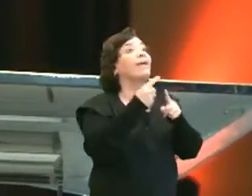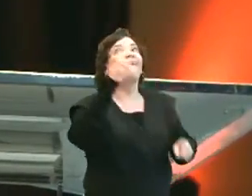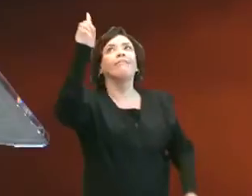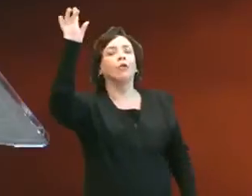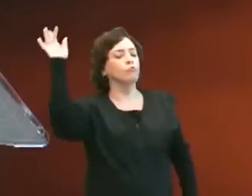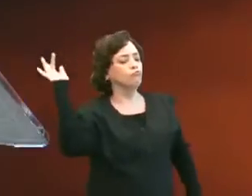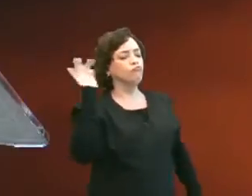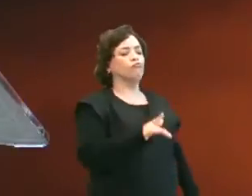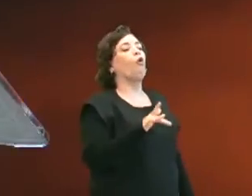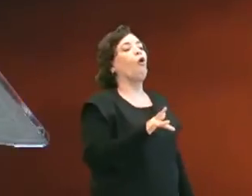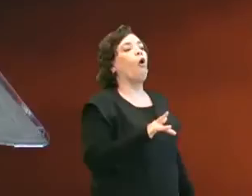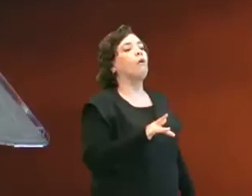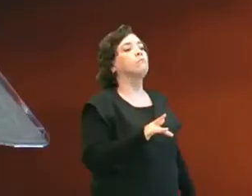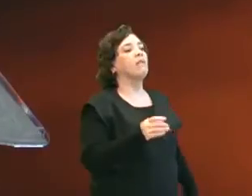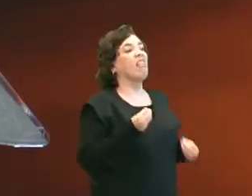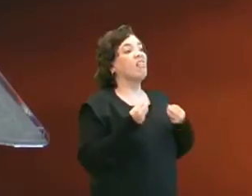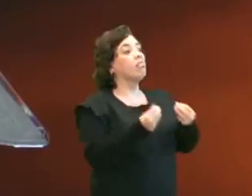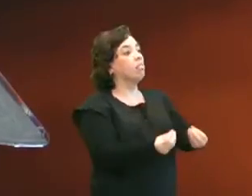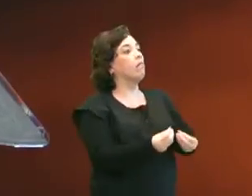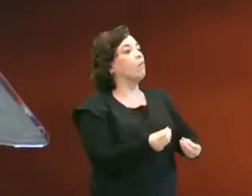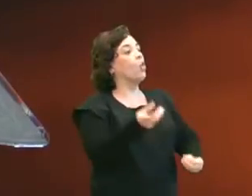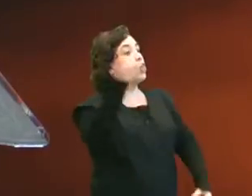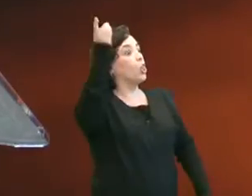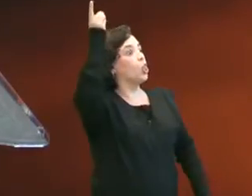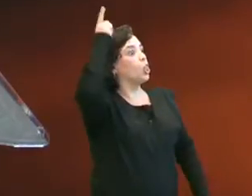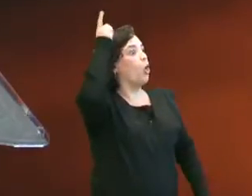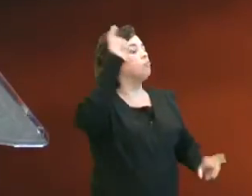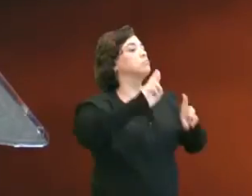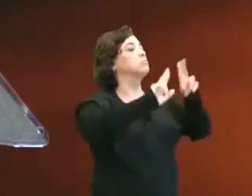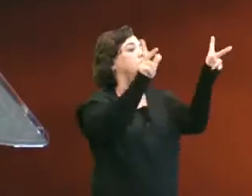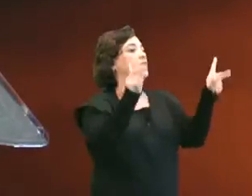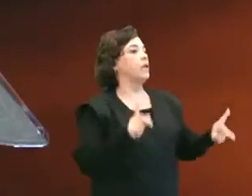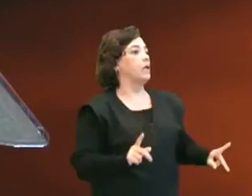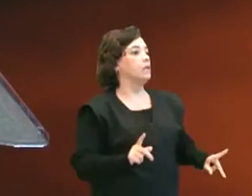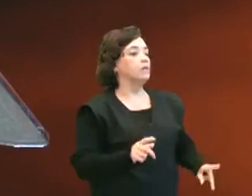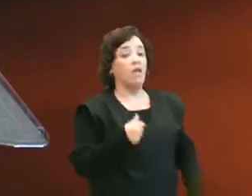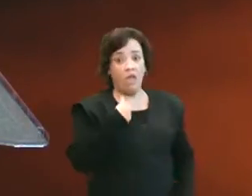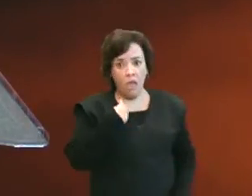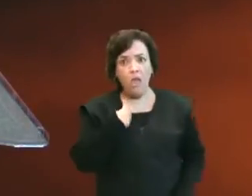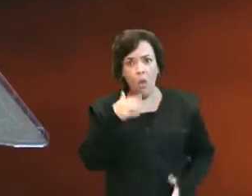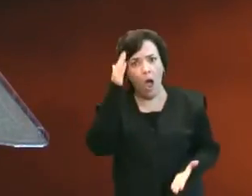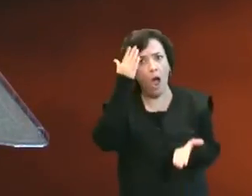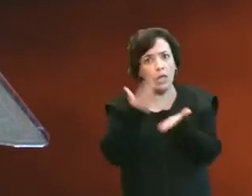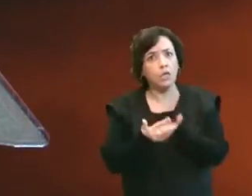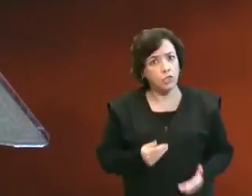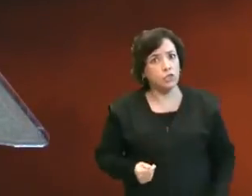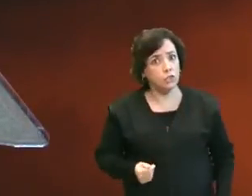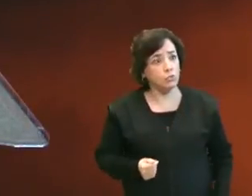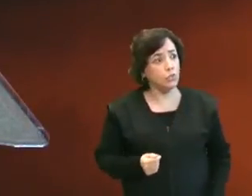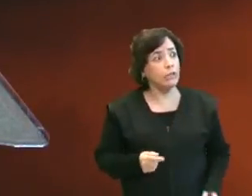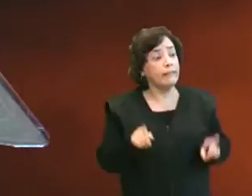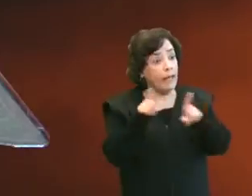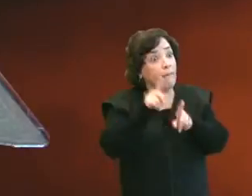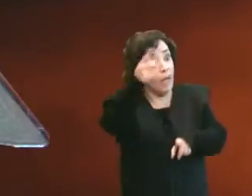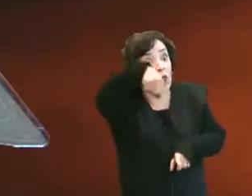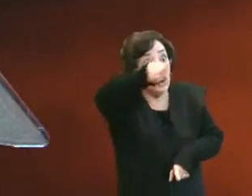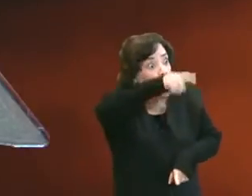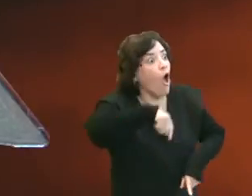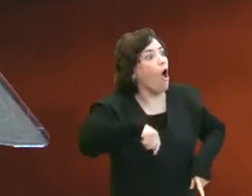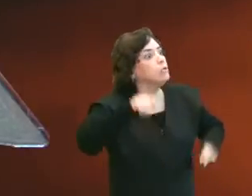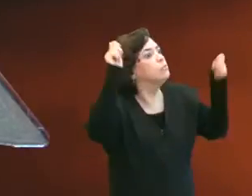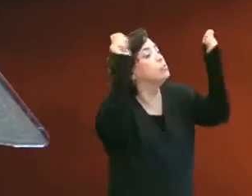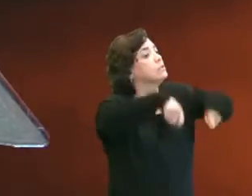eu creio, o Espírito vai nos tocar de novo. A mão do Senhor virá sobre a sua